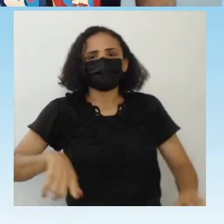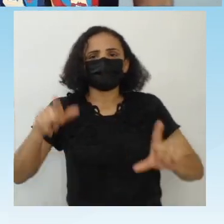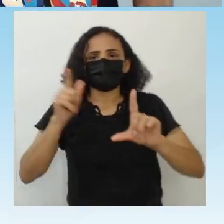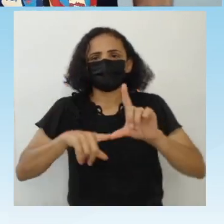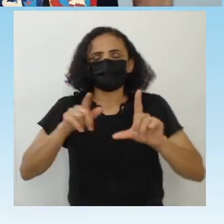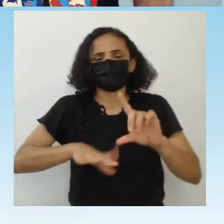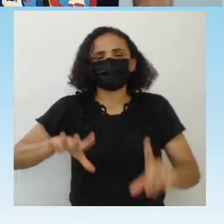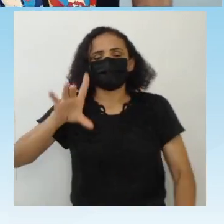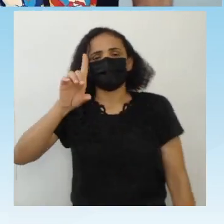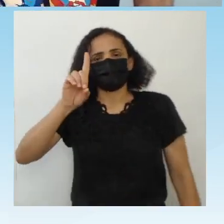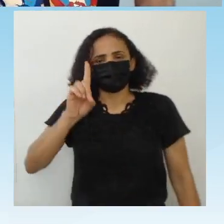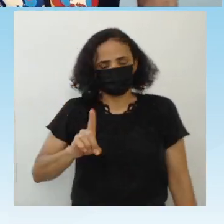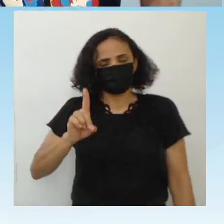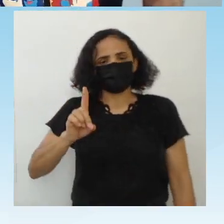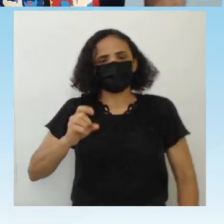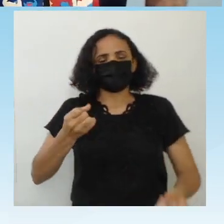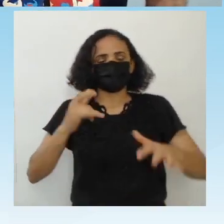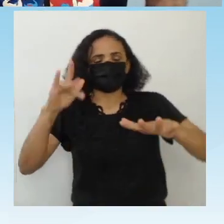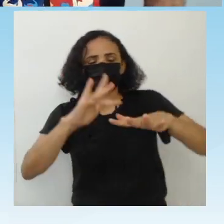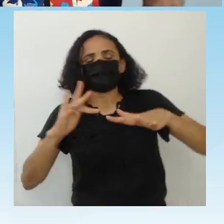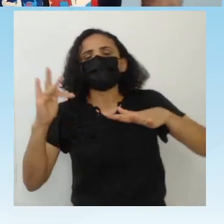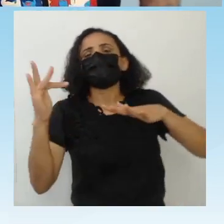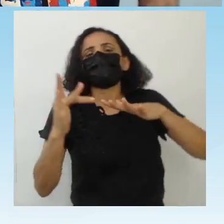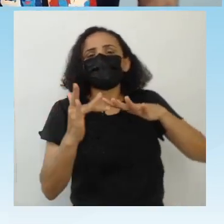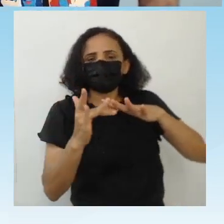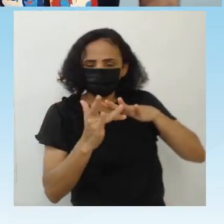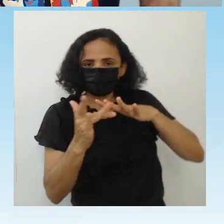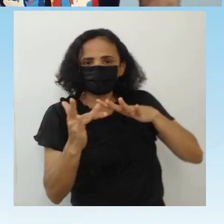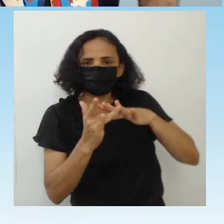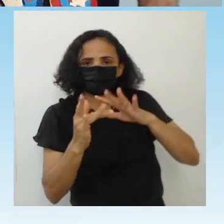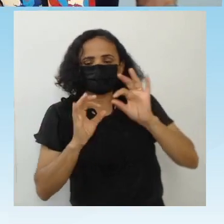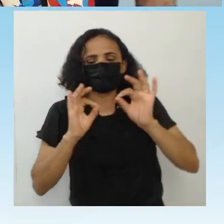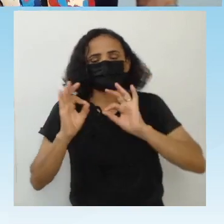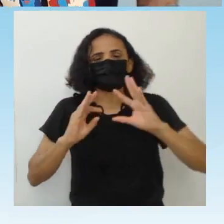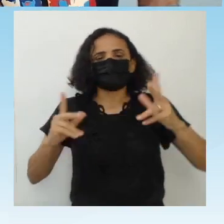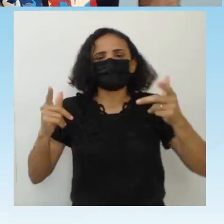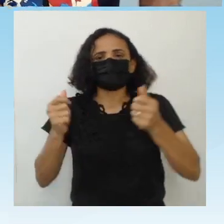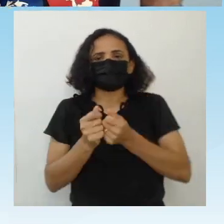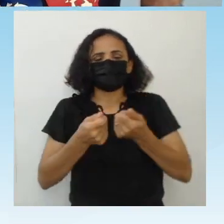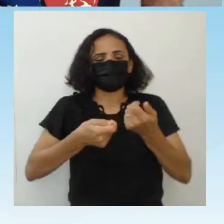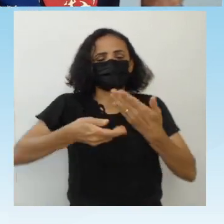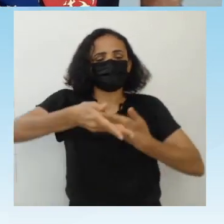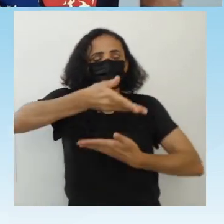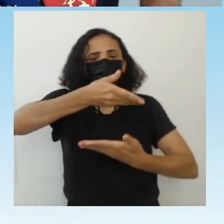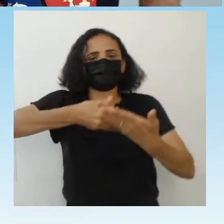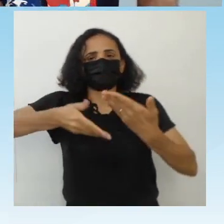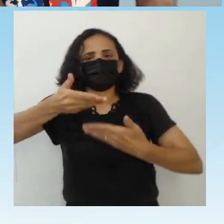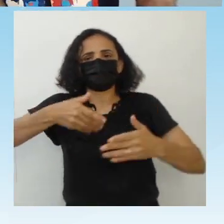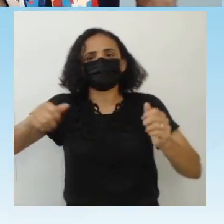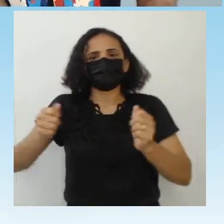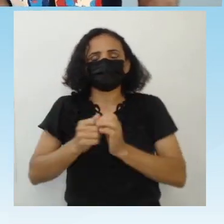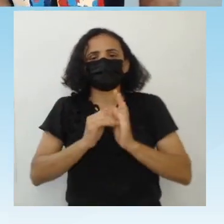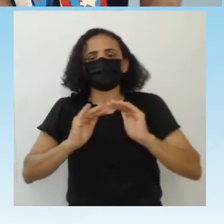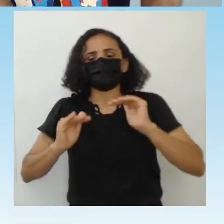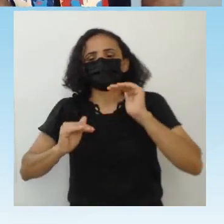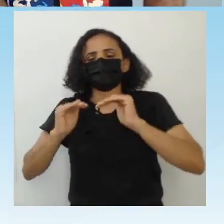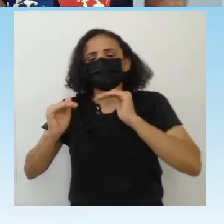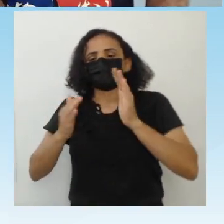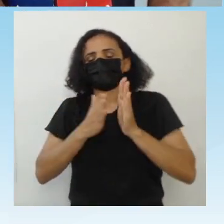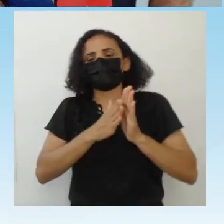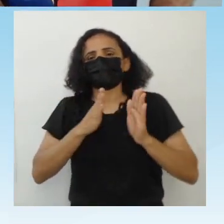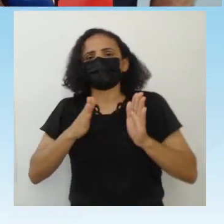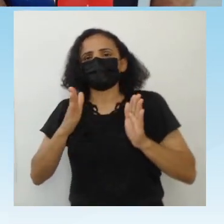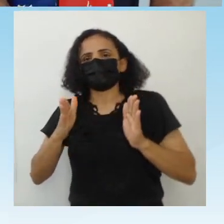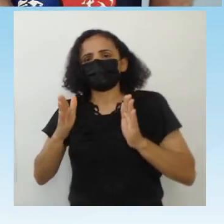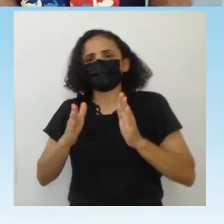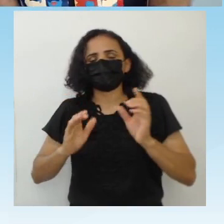D, trata as redes sociais como modo de agregar e